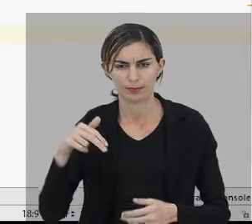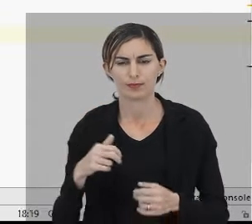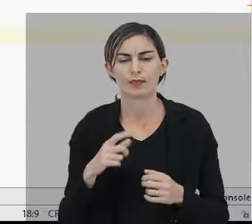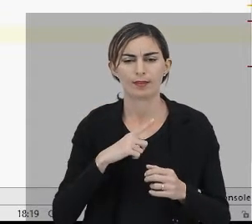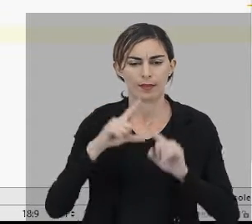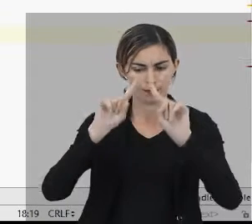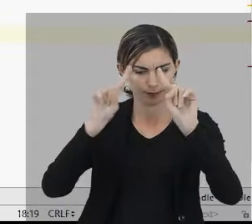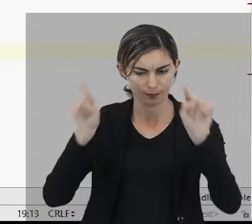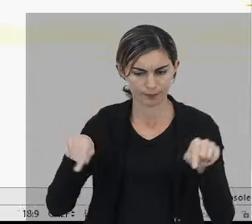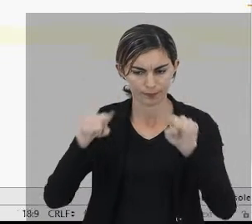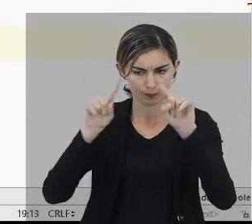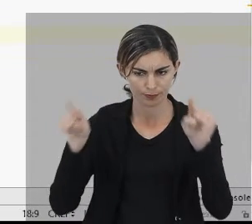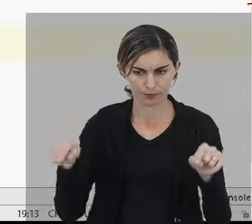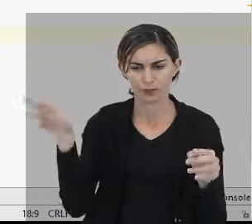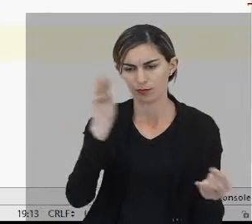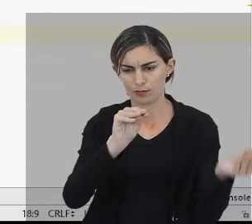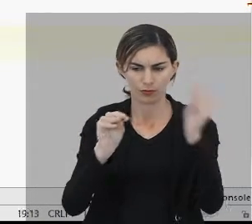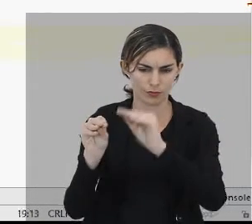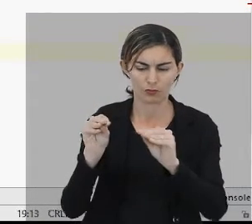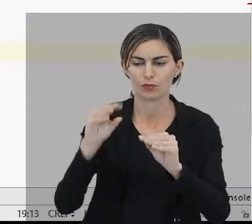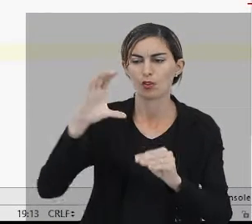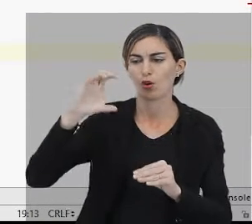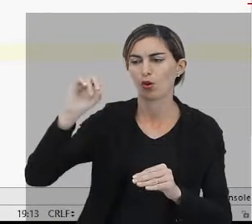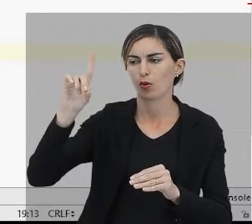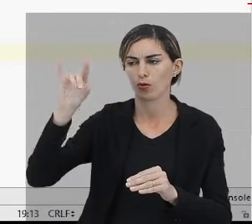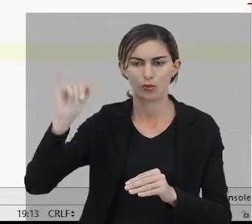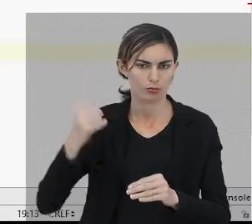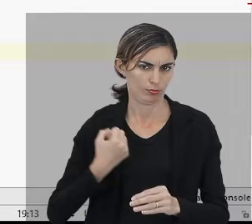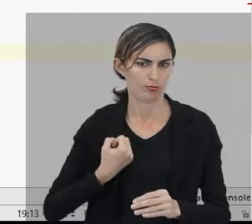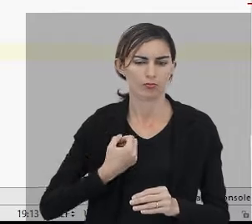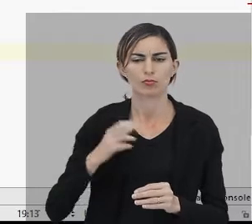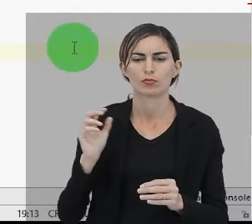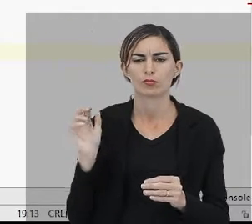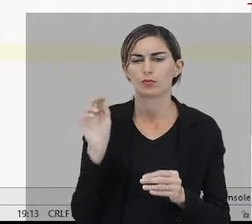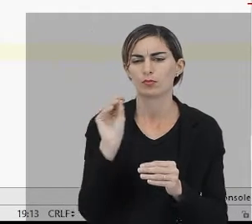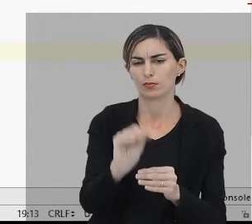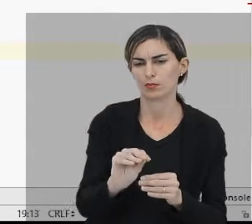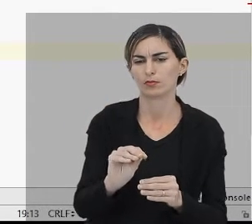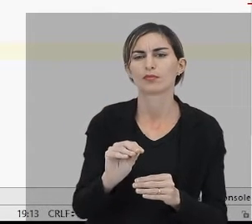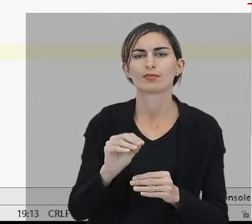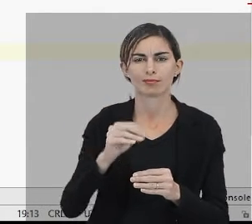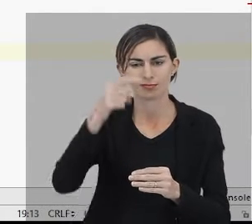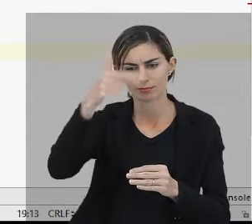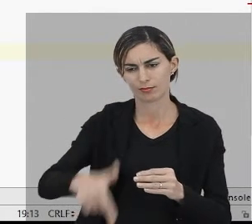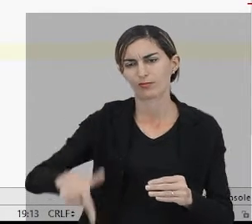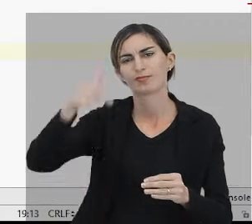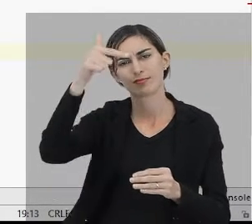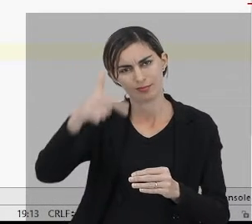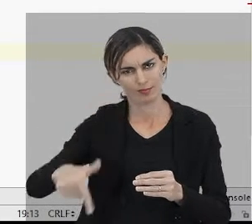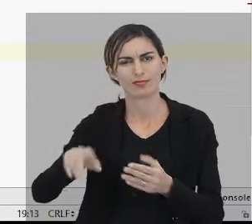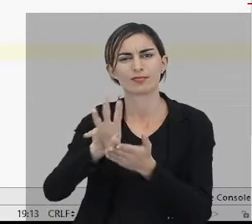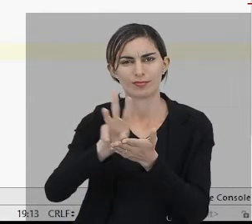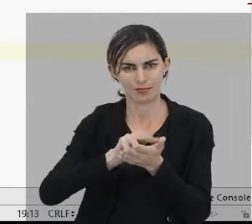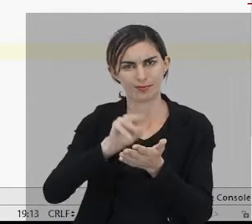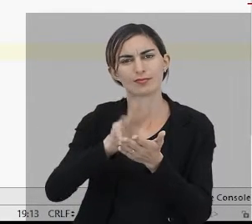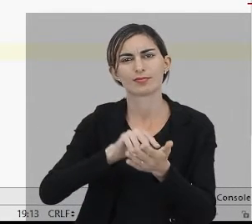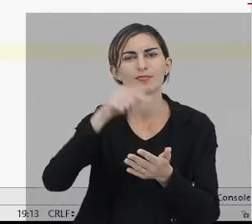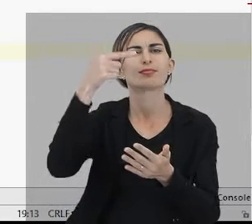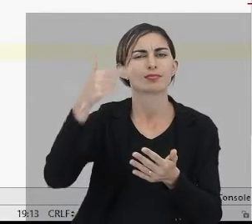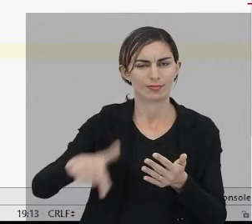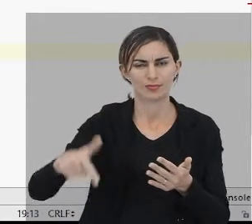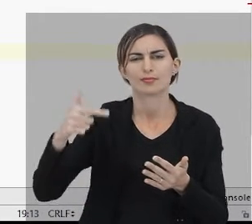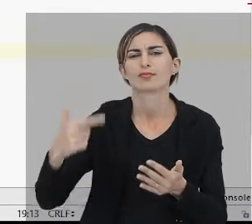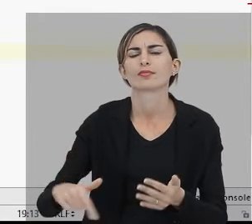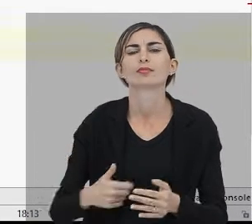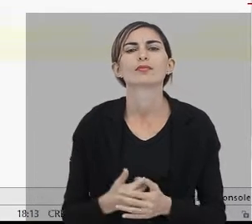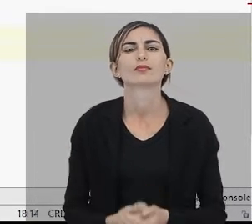vai receber alguns dados. E um código que vai ser usado para repetir. Esse código é que vai ser